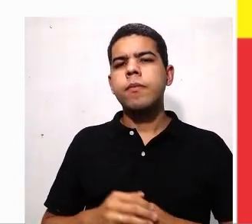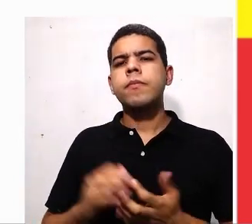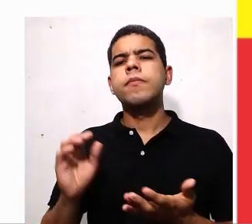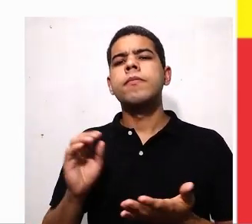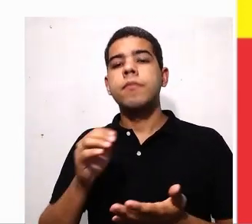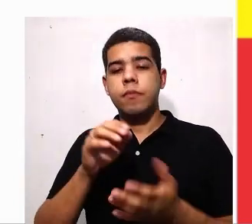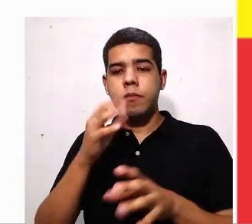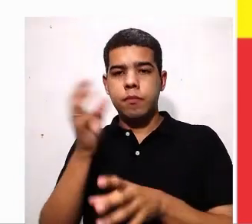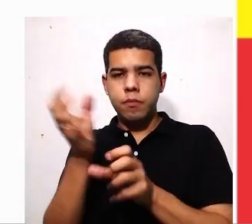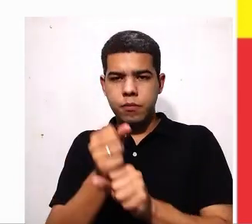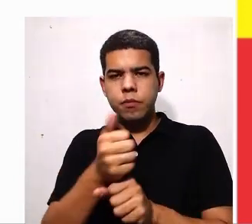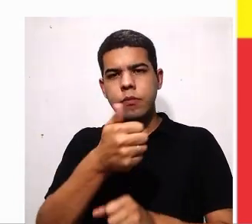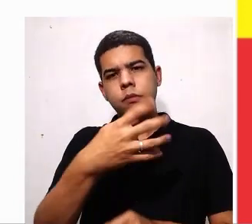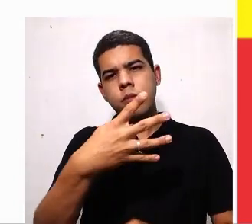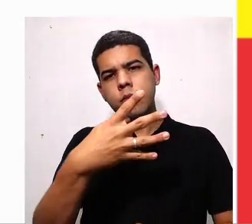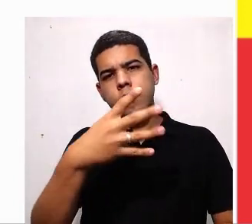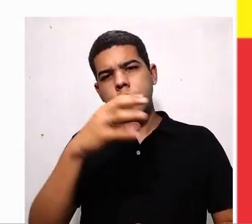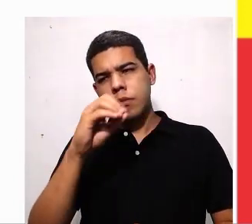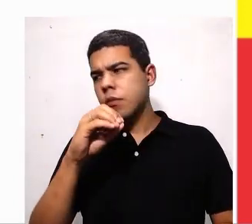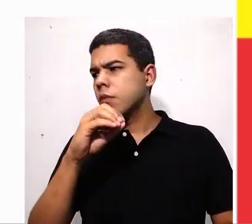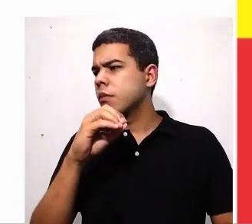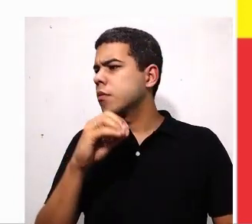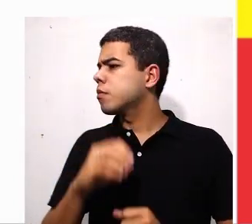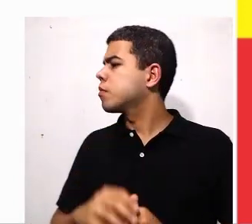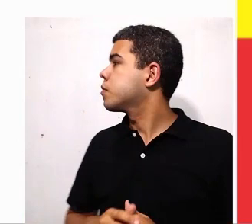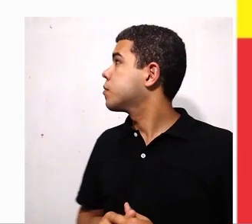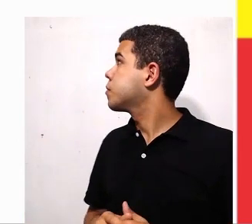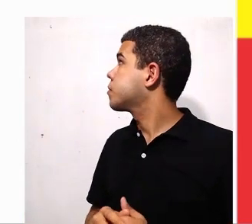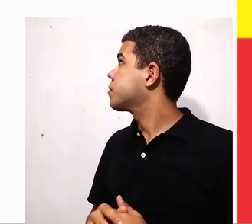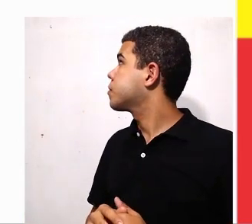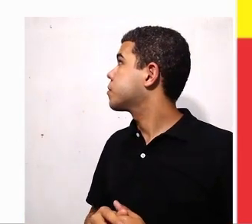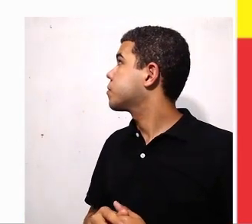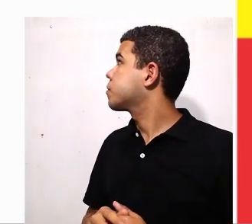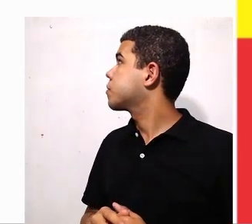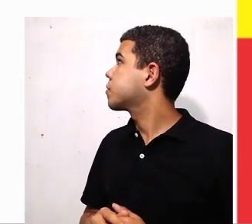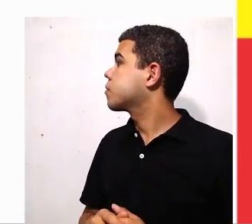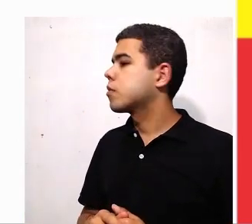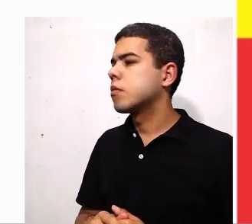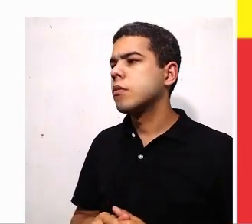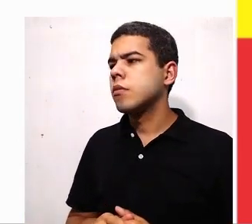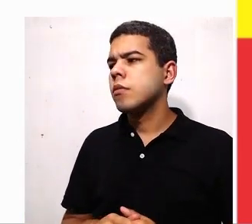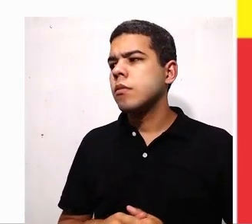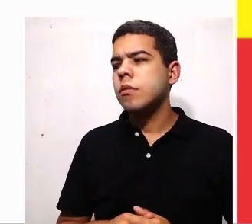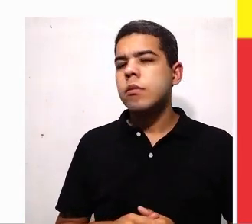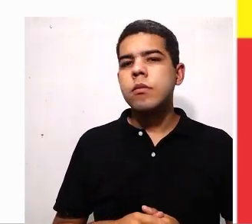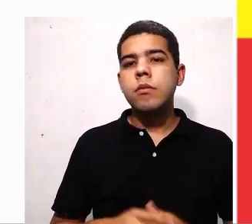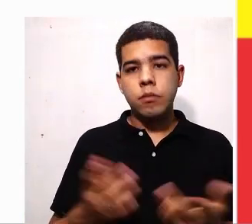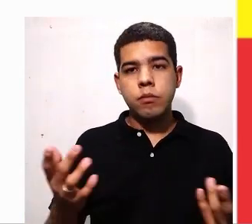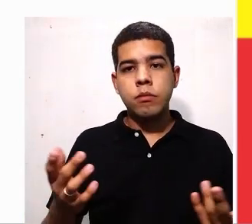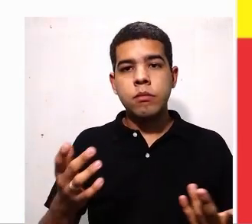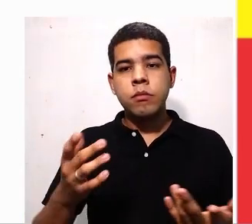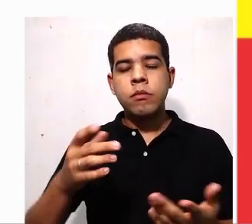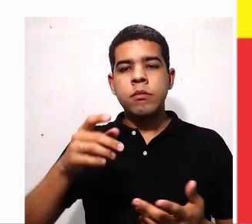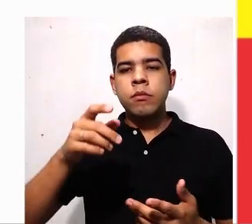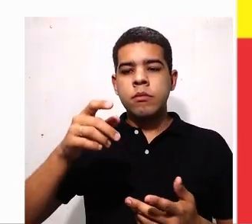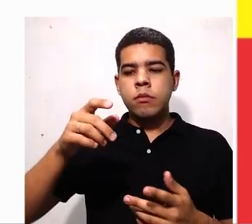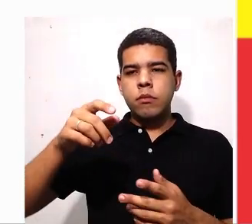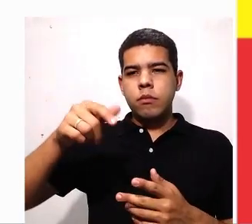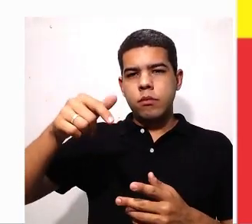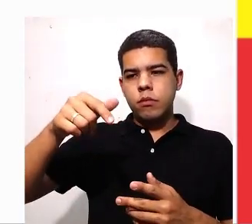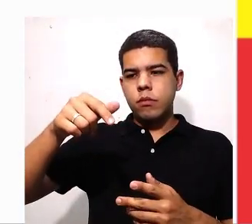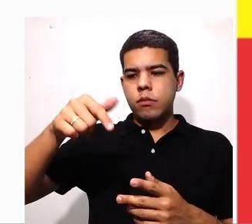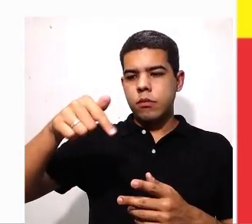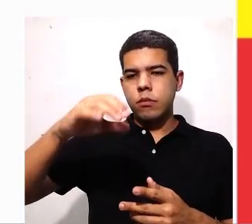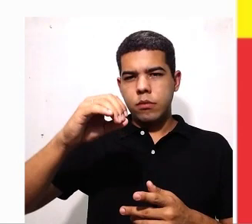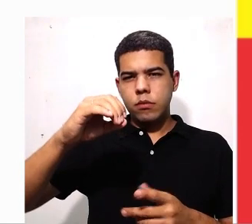ele vai dar 140? 70. Então, 70 mais 70 igual a 140. Então, veja que o